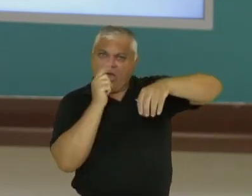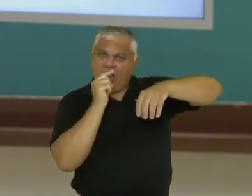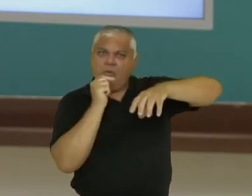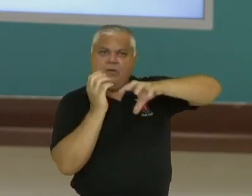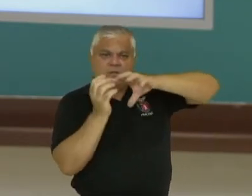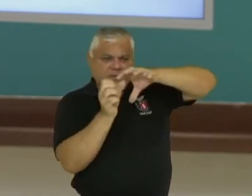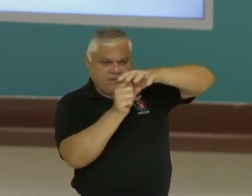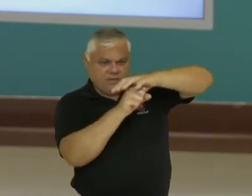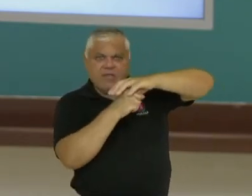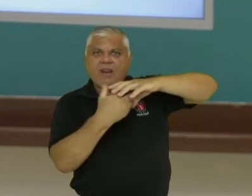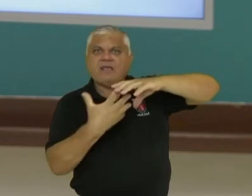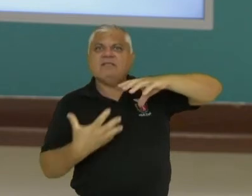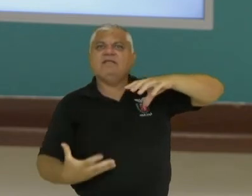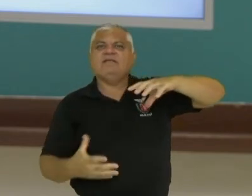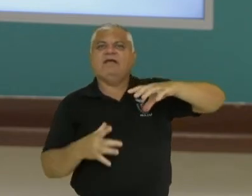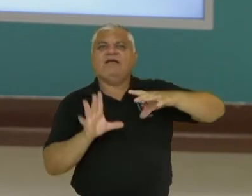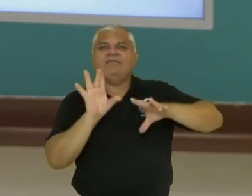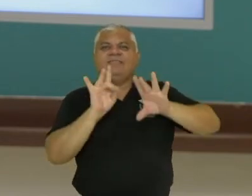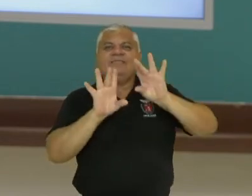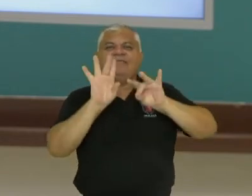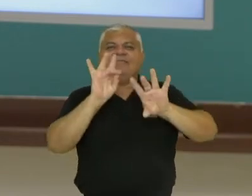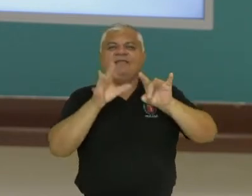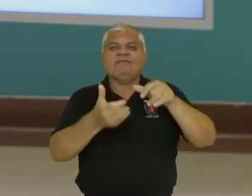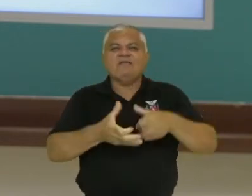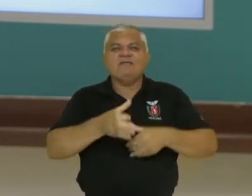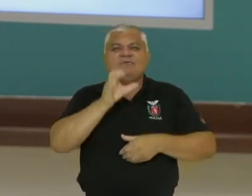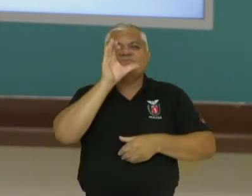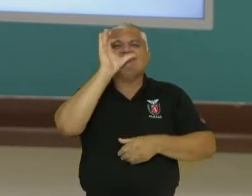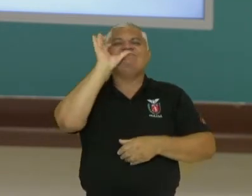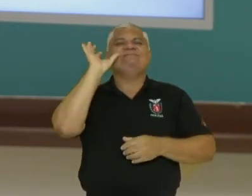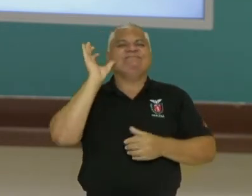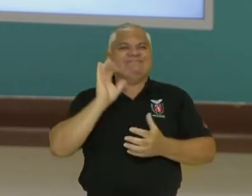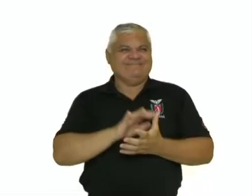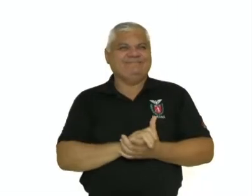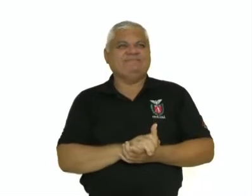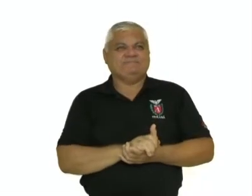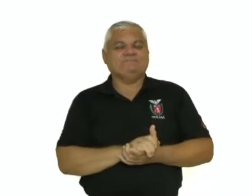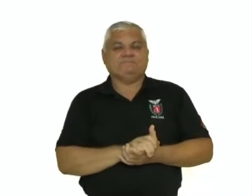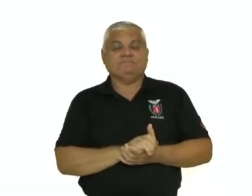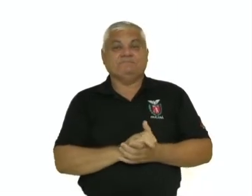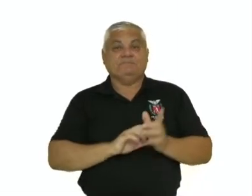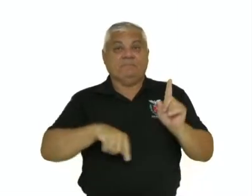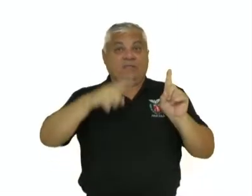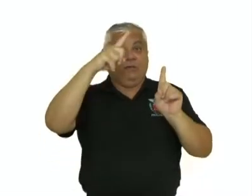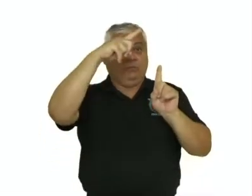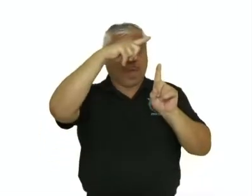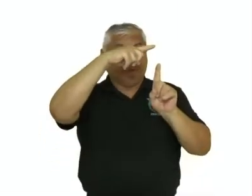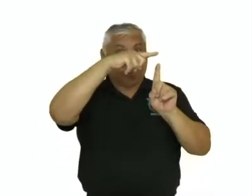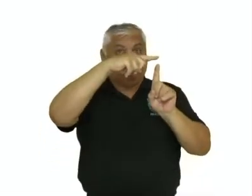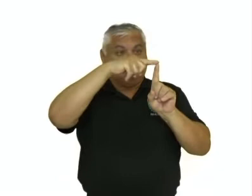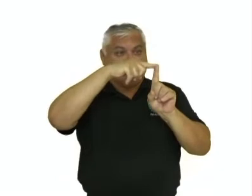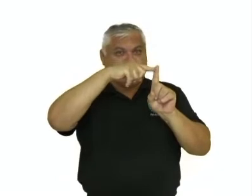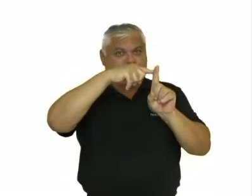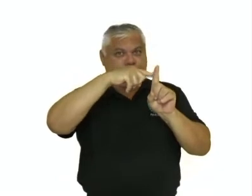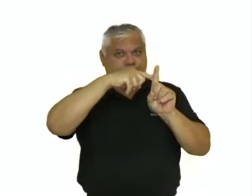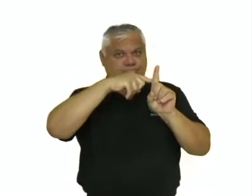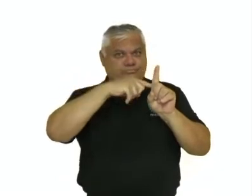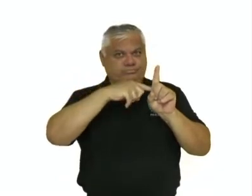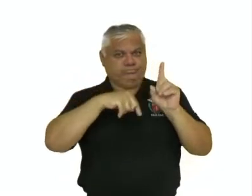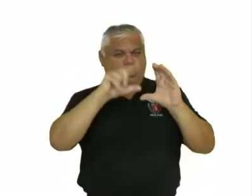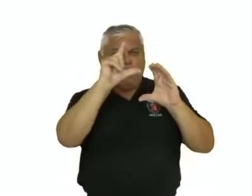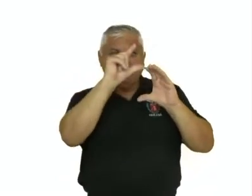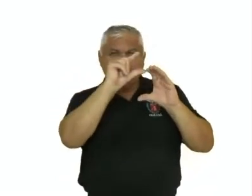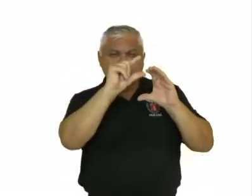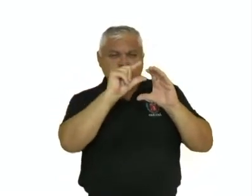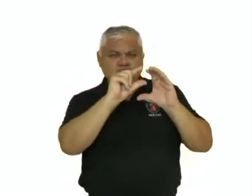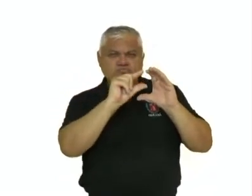ter a presença da água líquida no nosso planeta. A temperatura do nosso planeta foi diminuindo ao